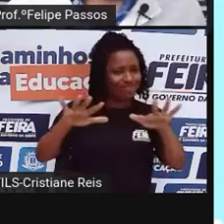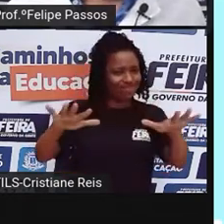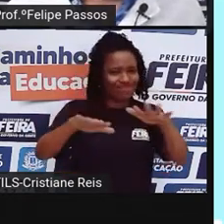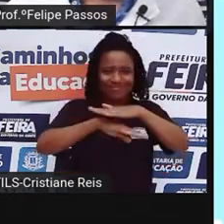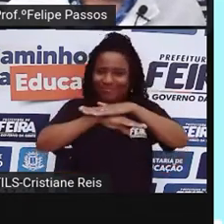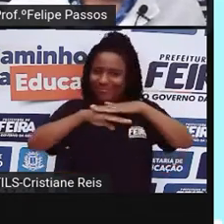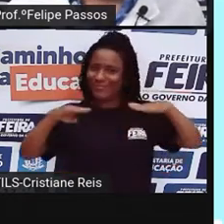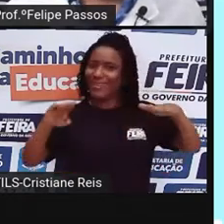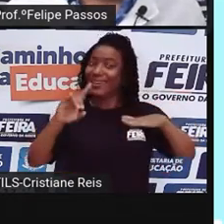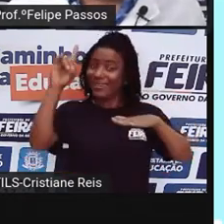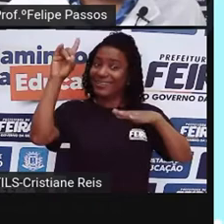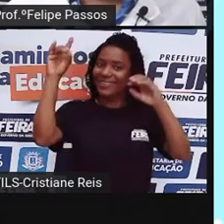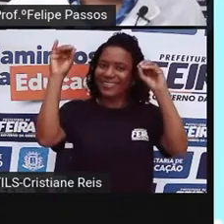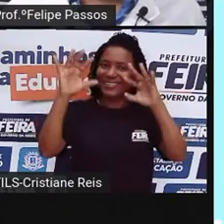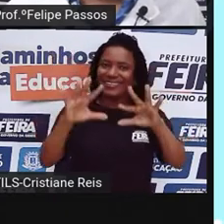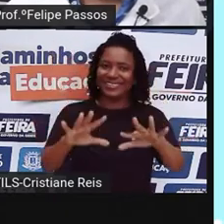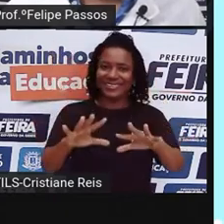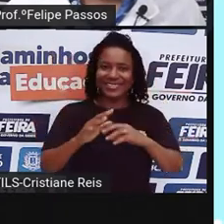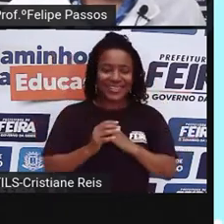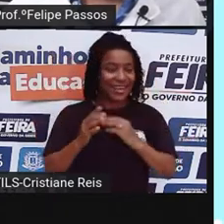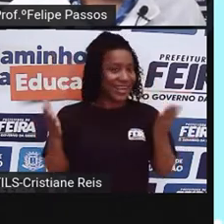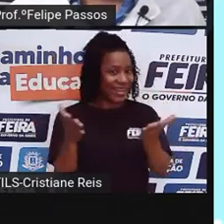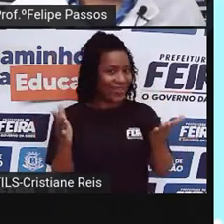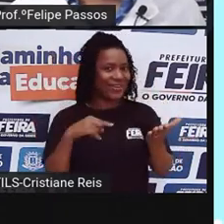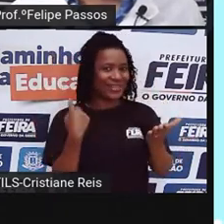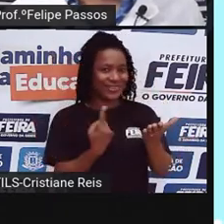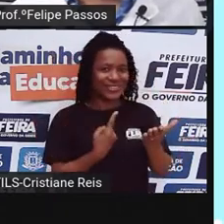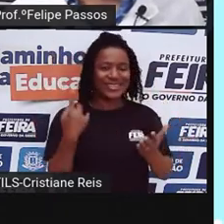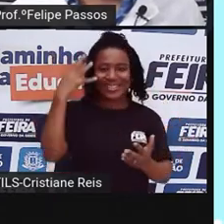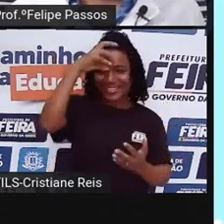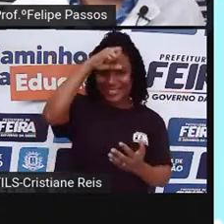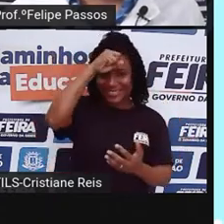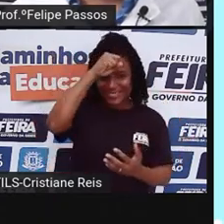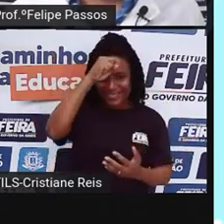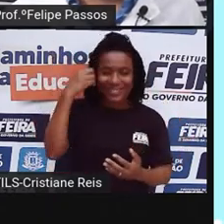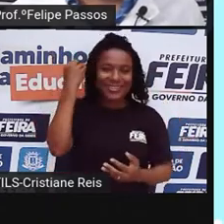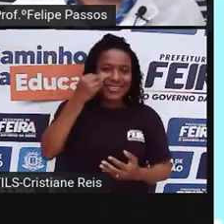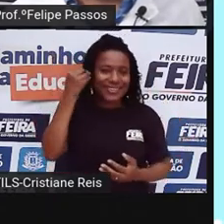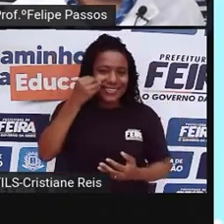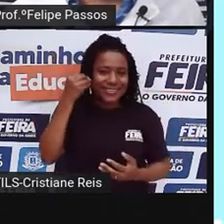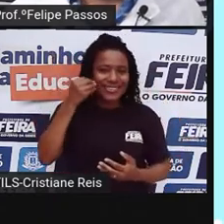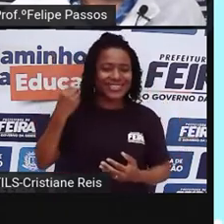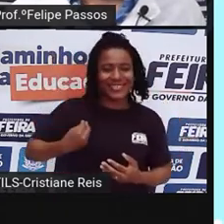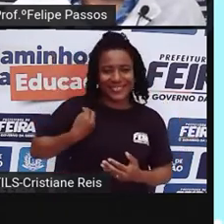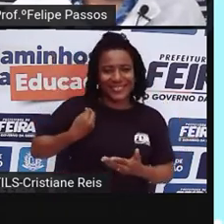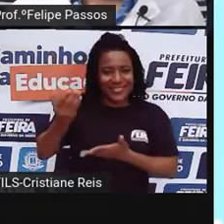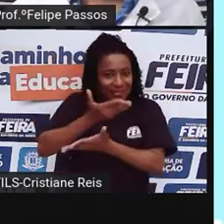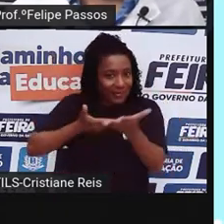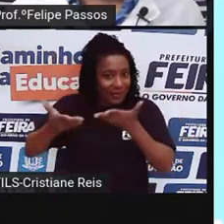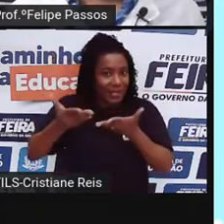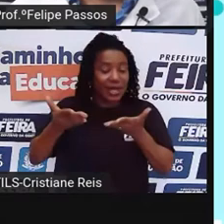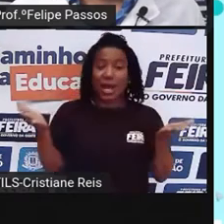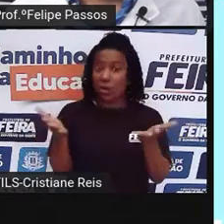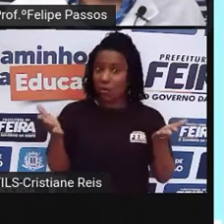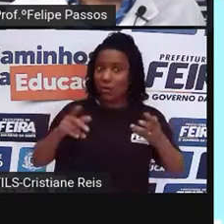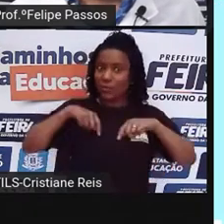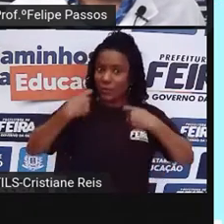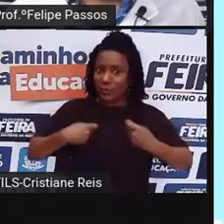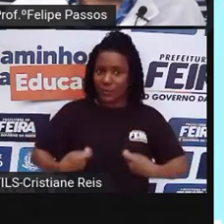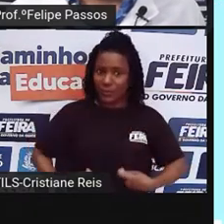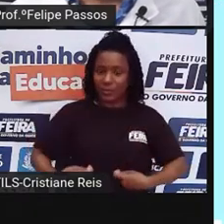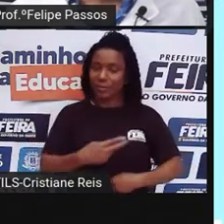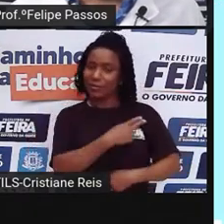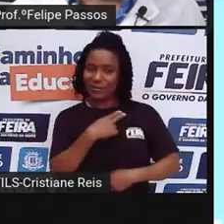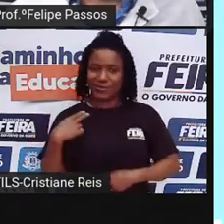Estamos começando aqui mais um momento Saberes e Viveres. Eu vou fazer agora a minha audiodescrição. Meu nome é Felipe Passos,